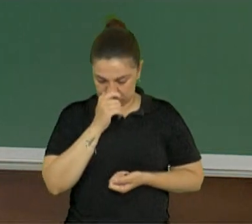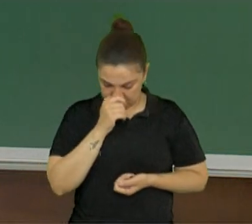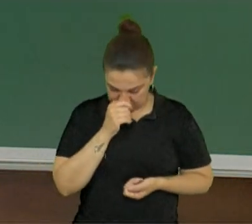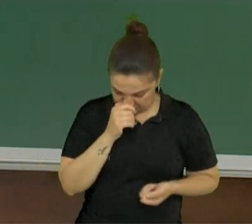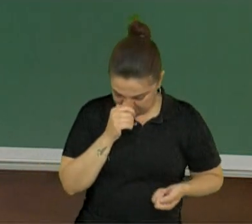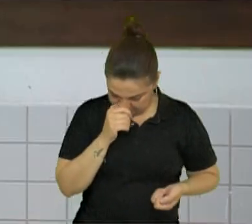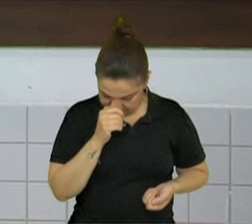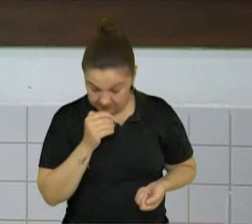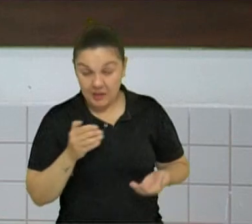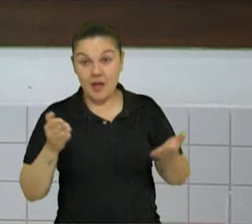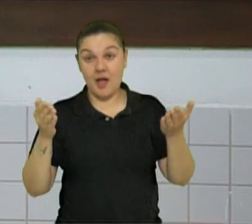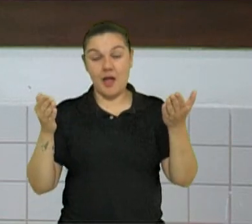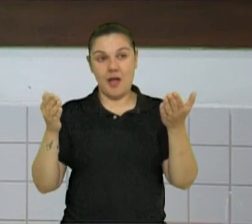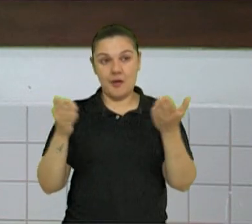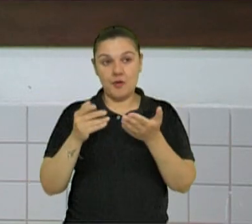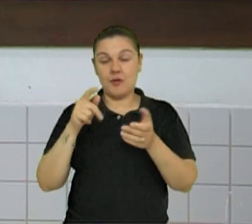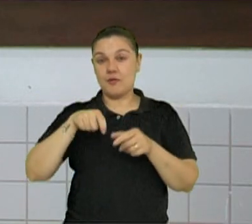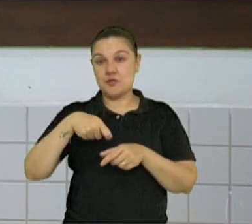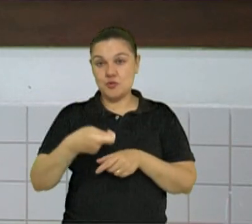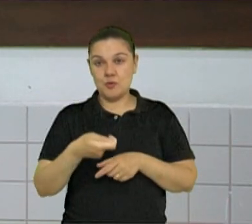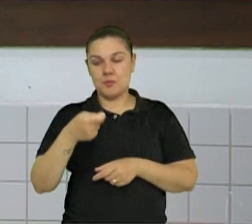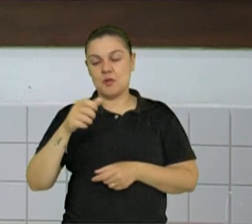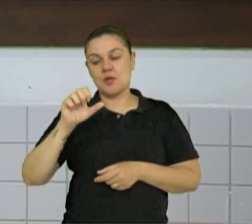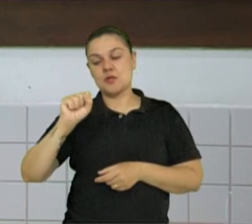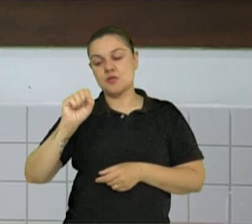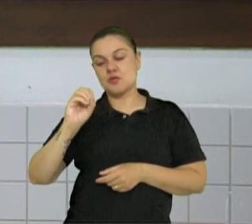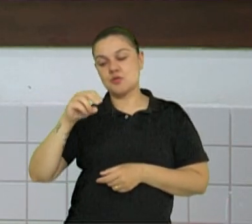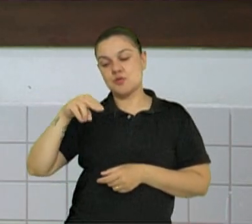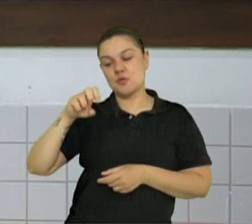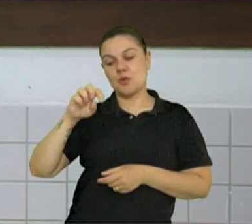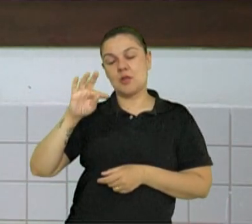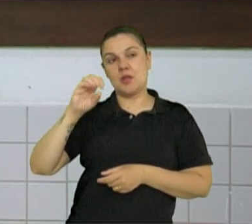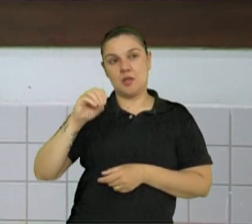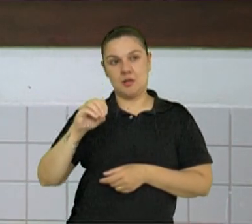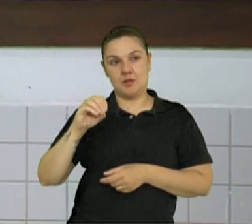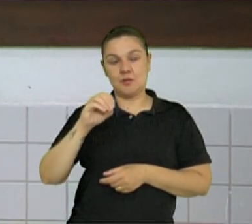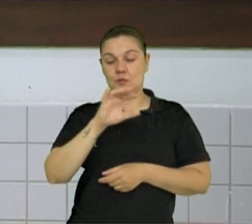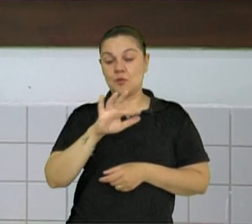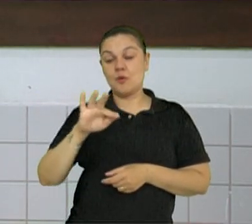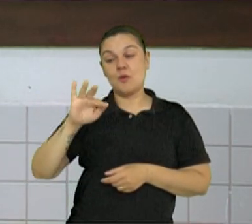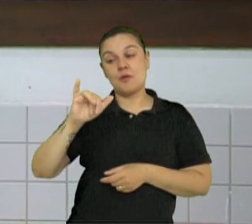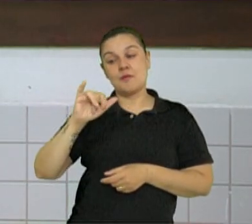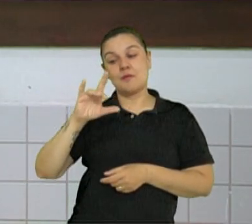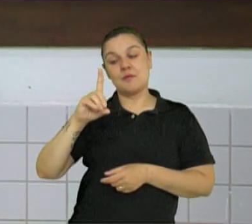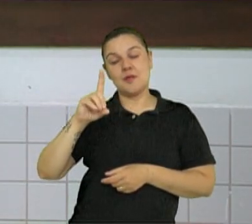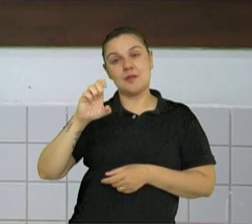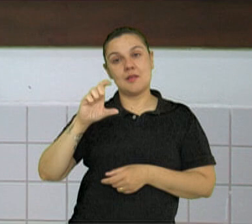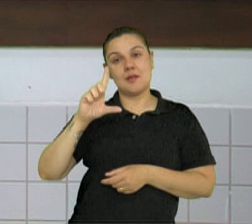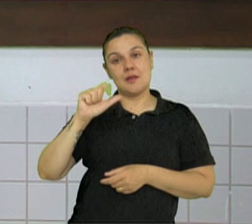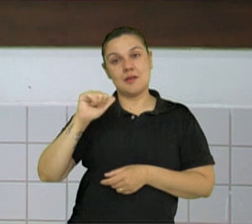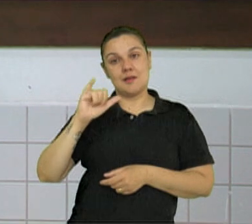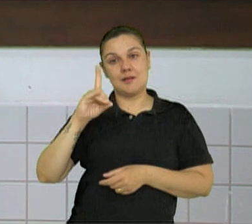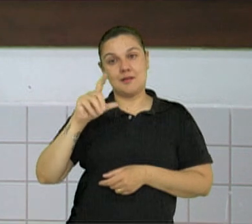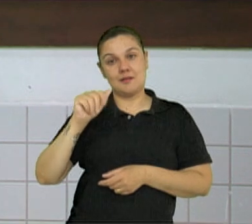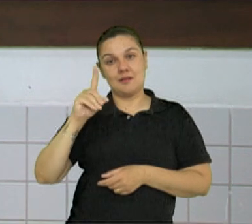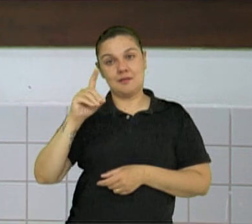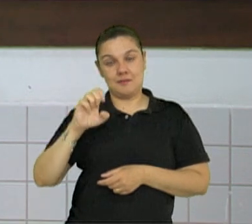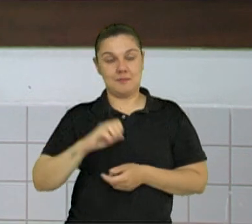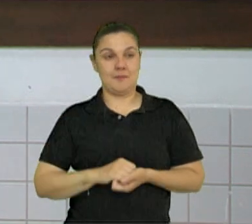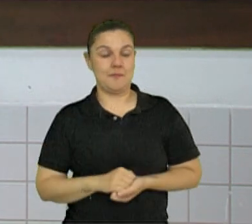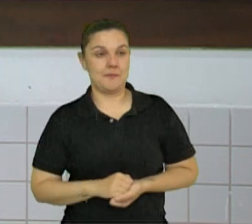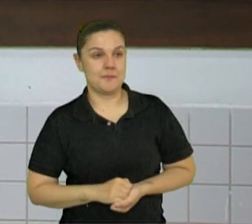falar do soneto de fidelidade. Possivelmente vocês já conhecem esse poema.